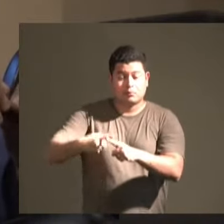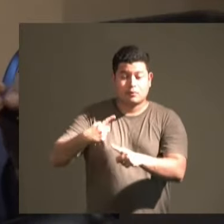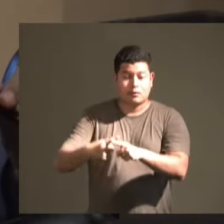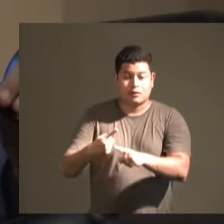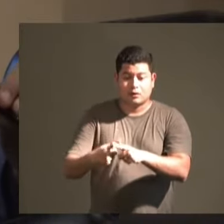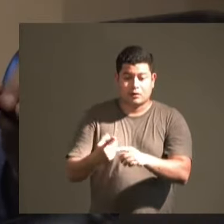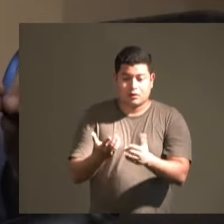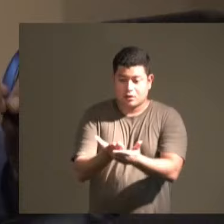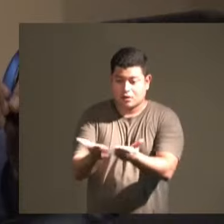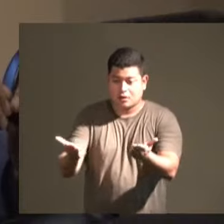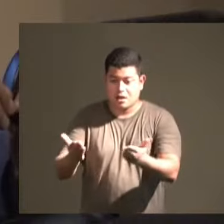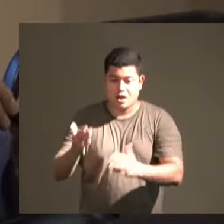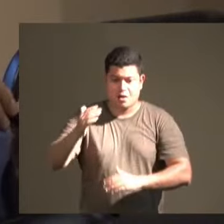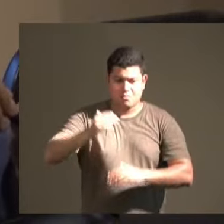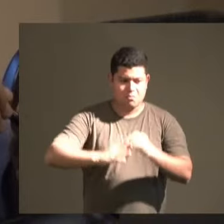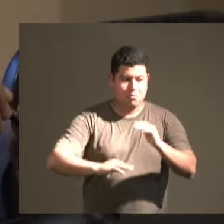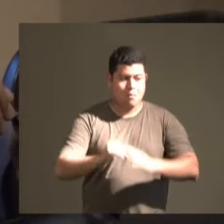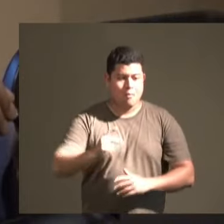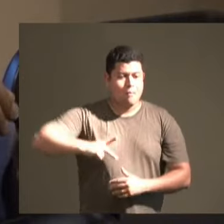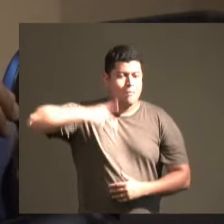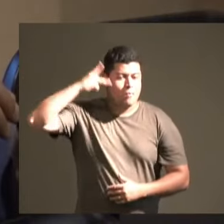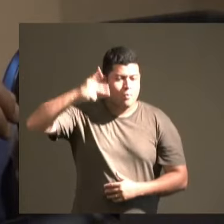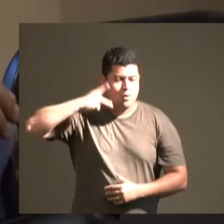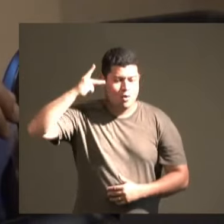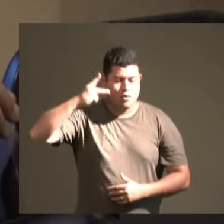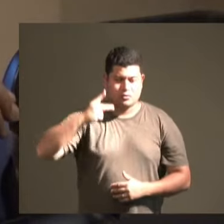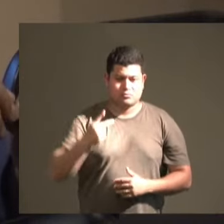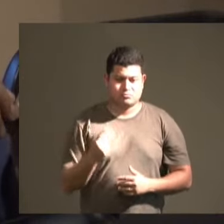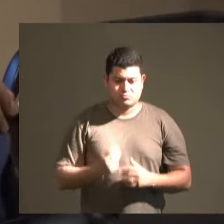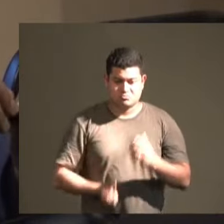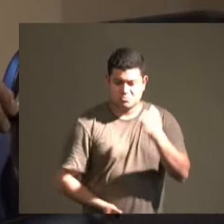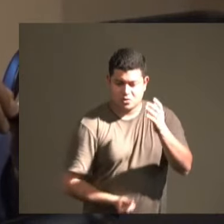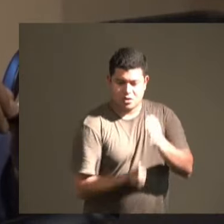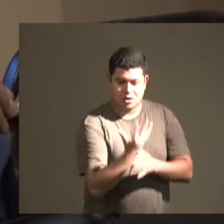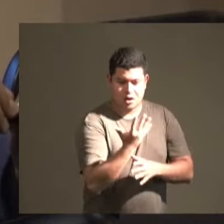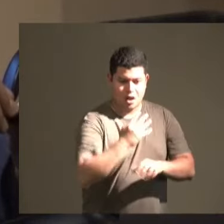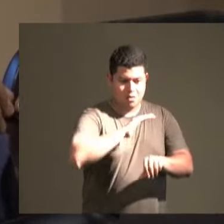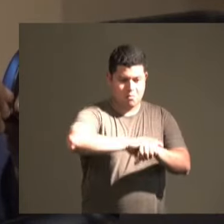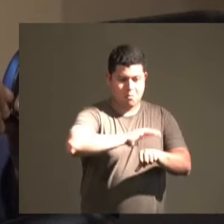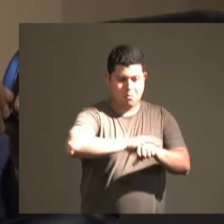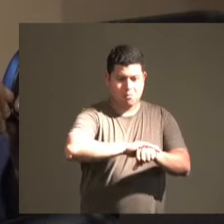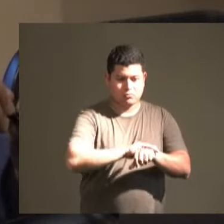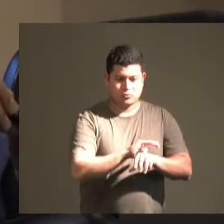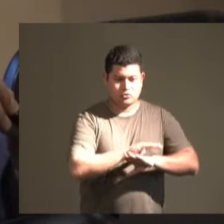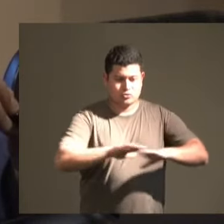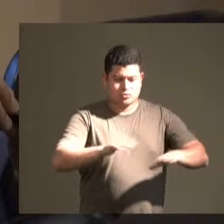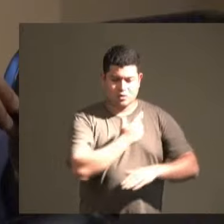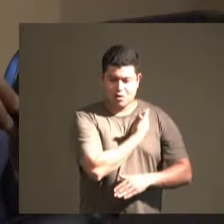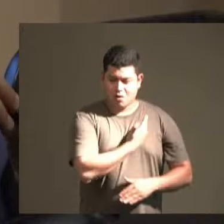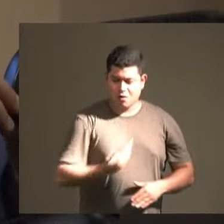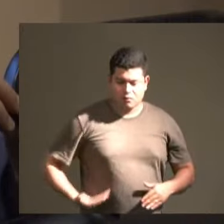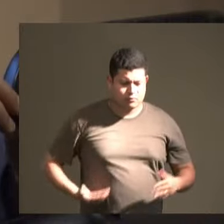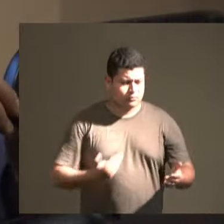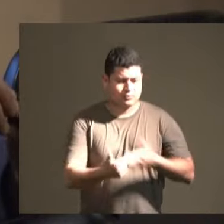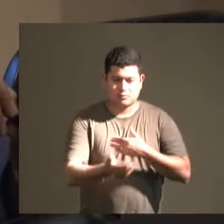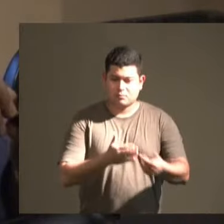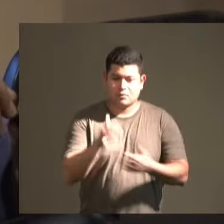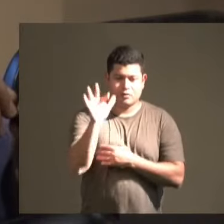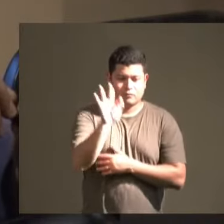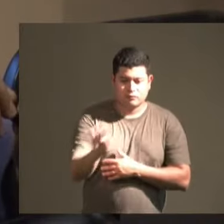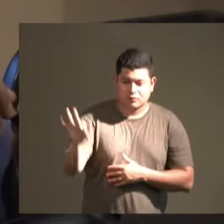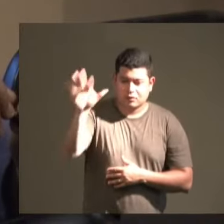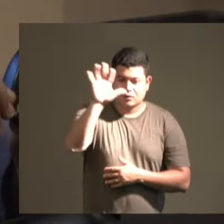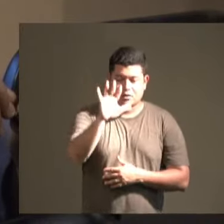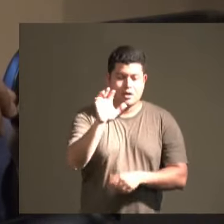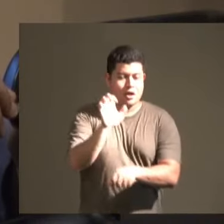nenhuma política eficaz desenvolvida por nenhum governo, seja ele federal,